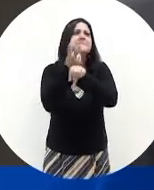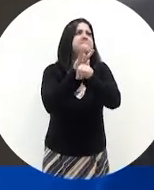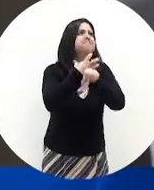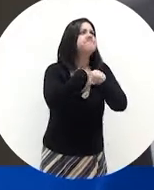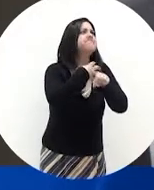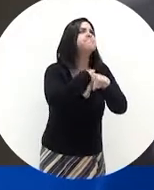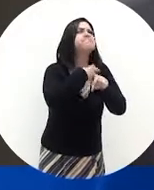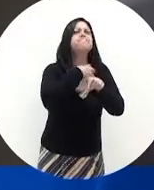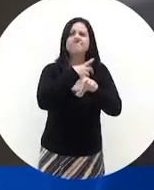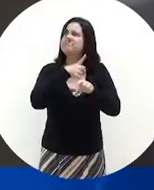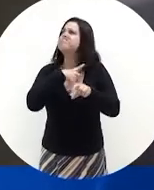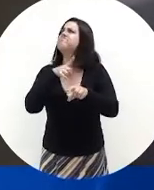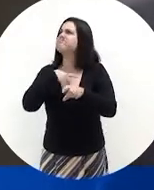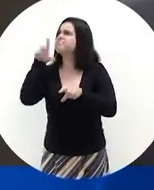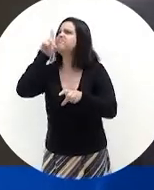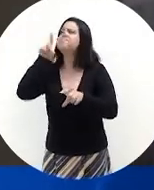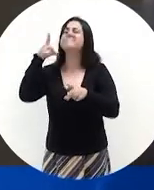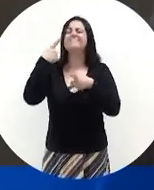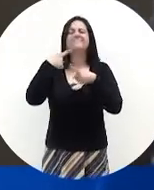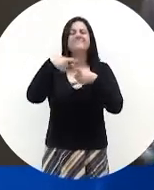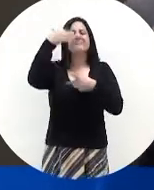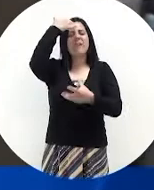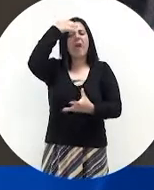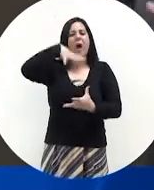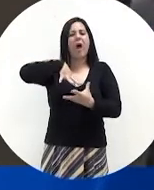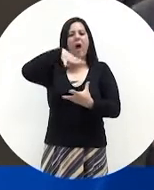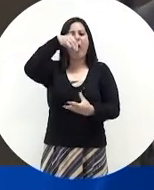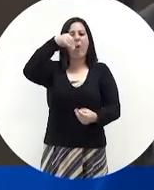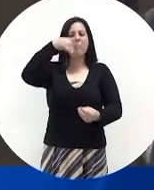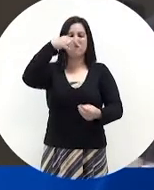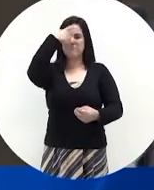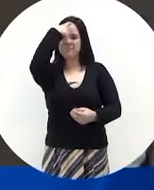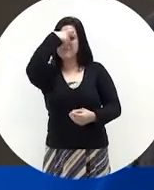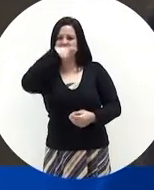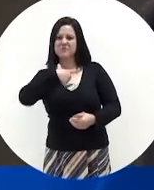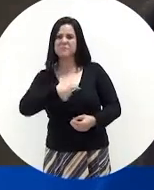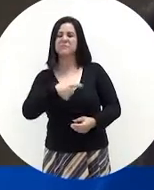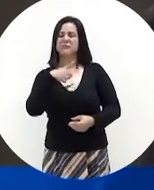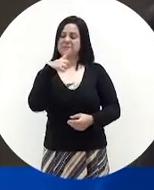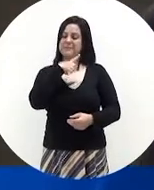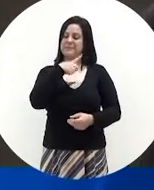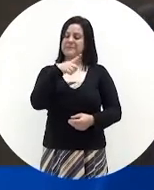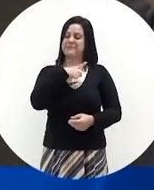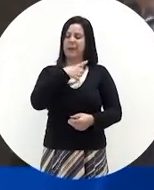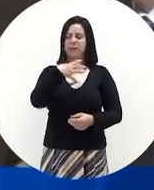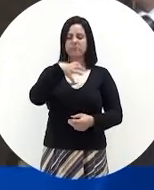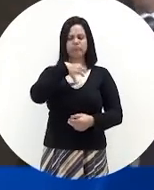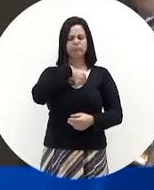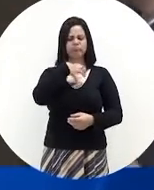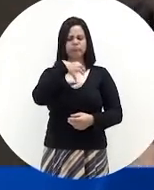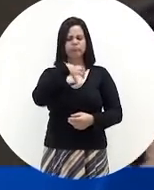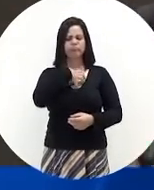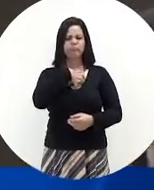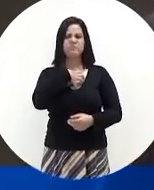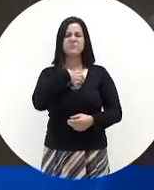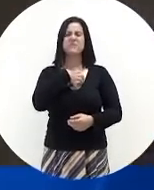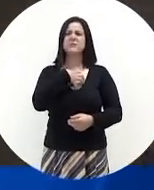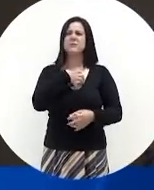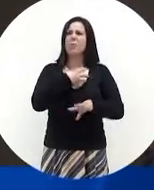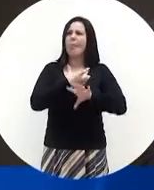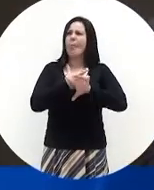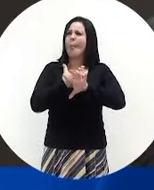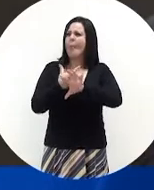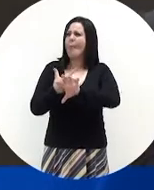está procurando, porque lá dentro da alma humana existe um